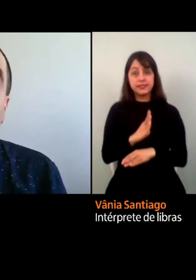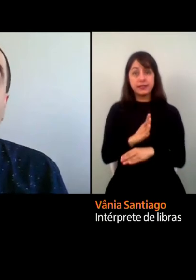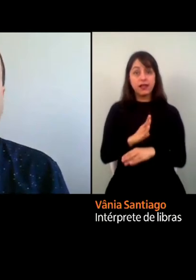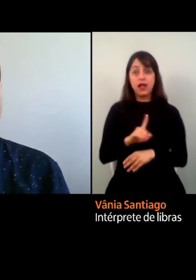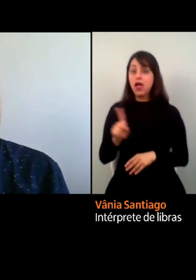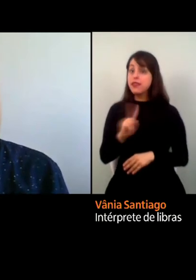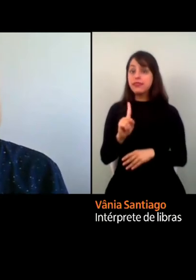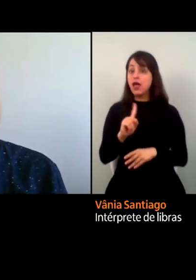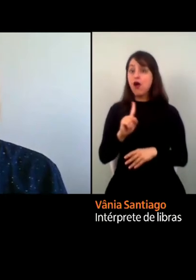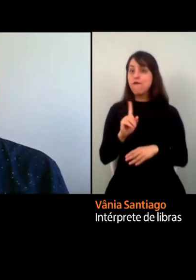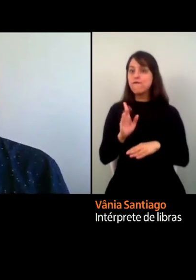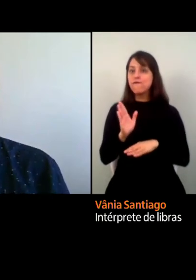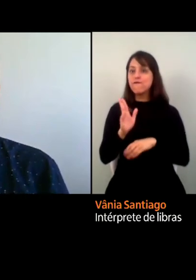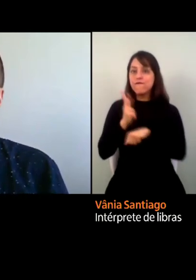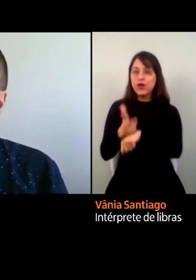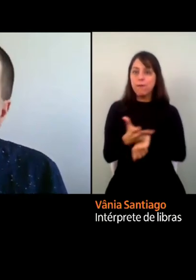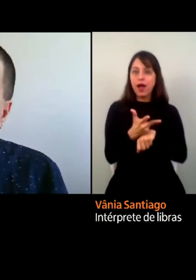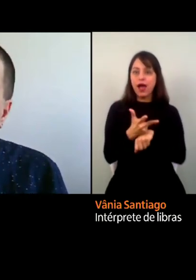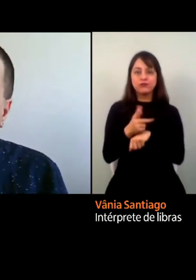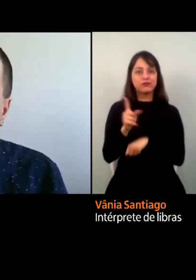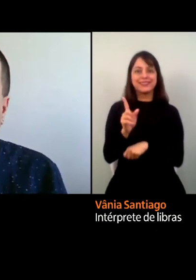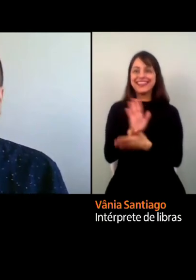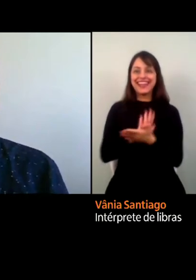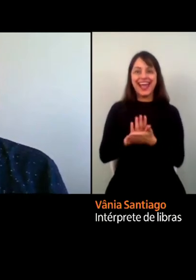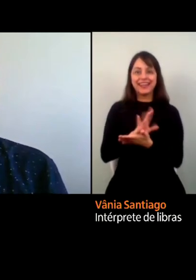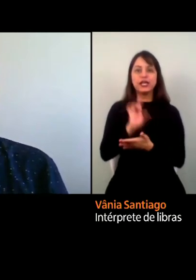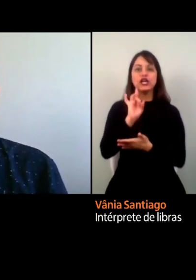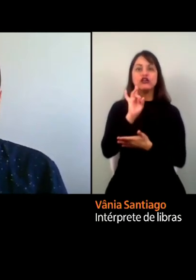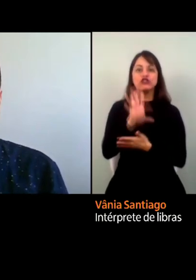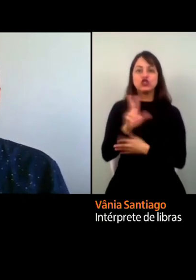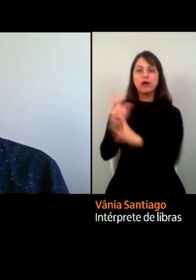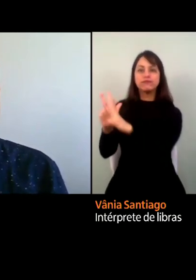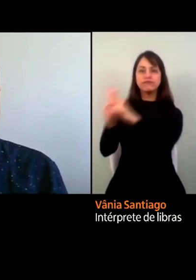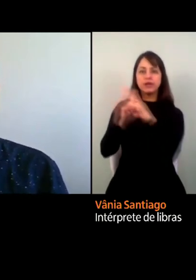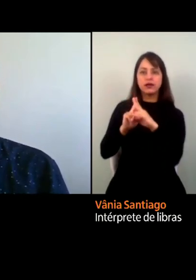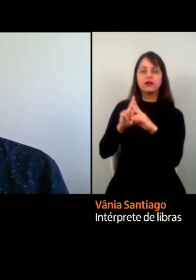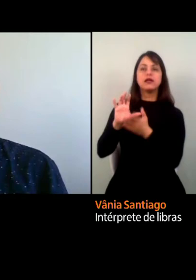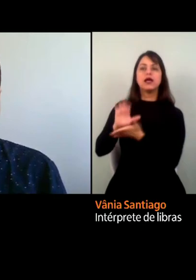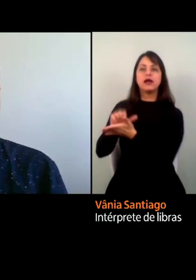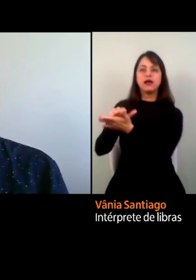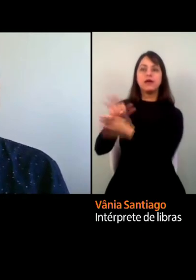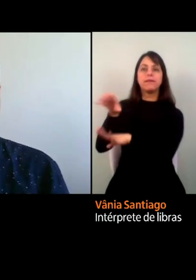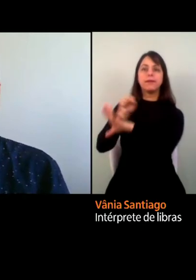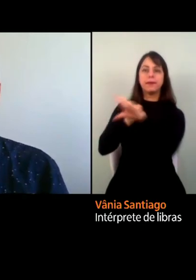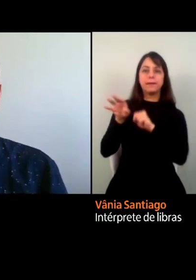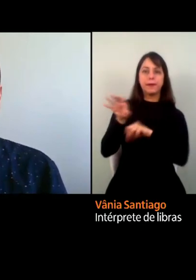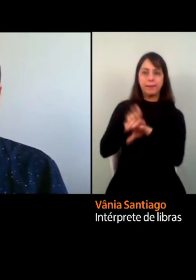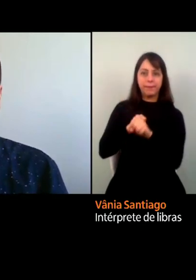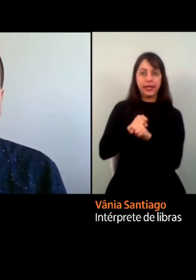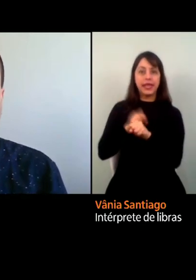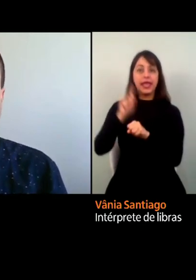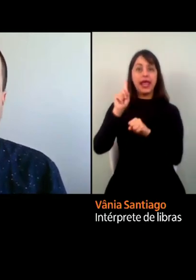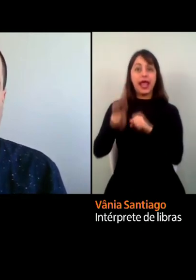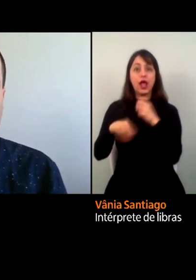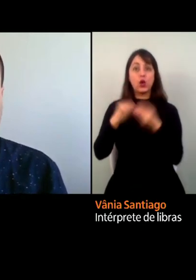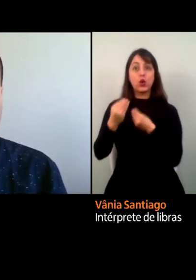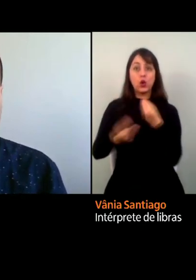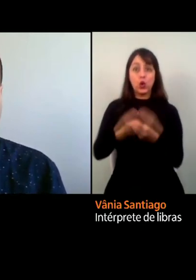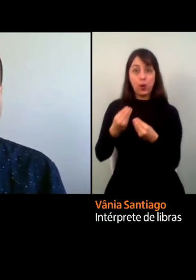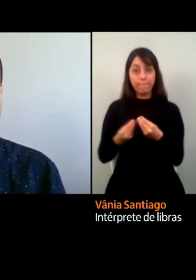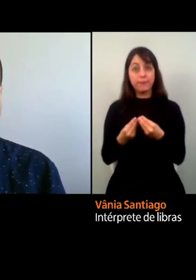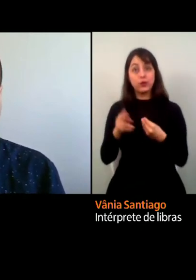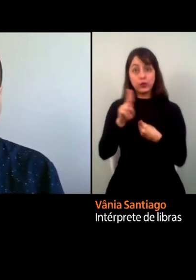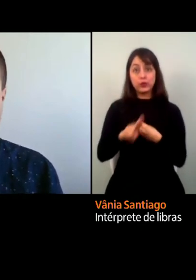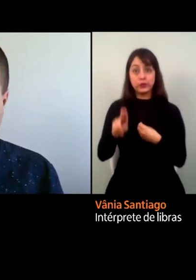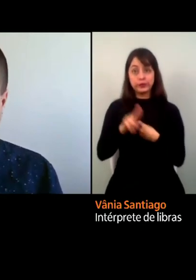sim reapropriado como arquivo inaugural, segundo o Código da Reapropriação de Arquivos do Found